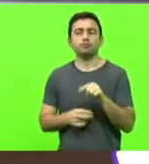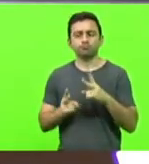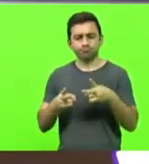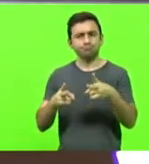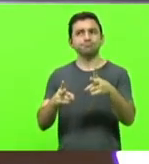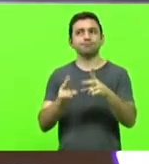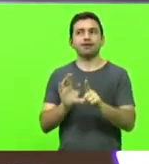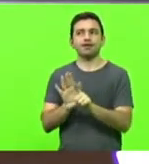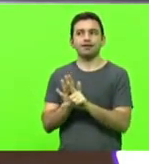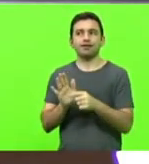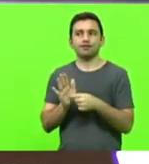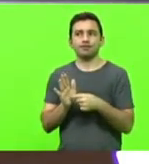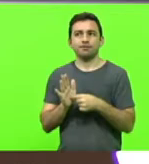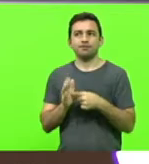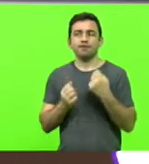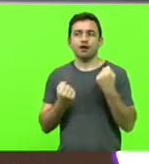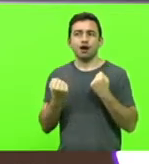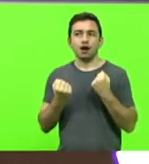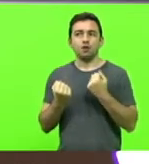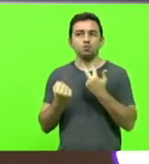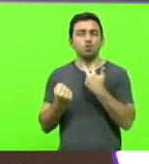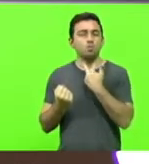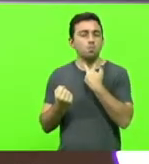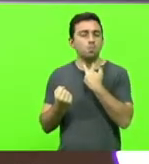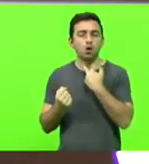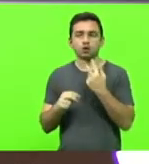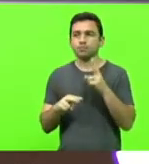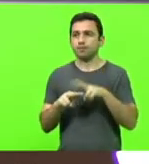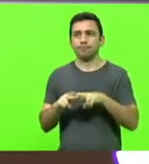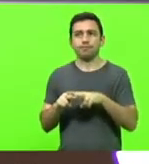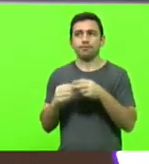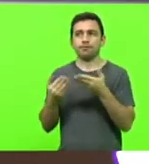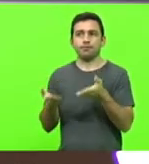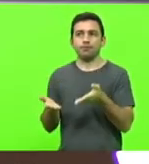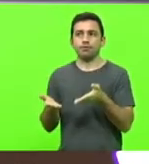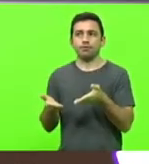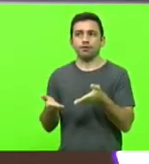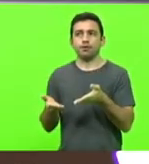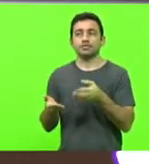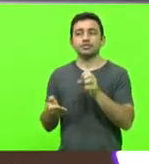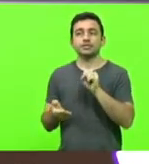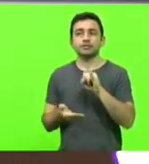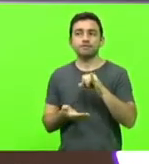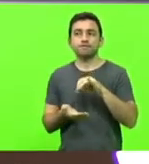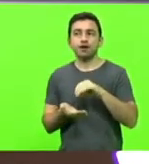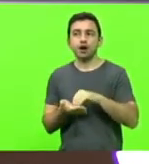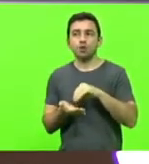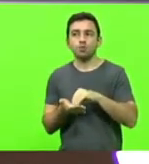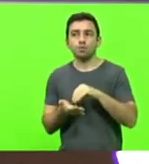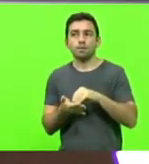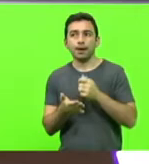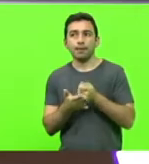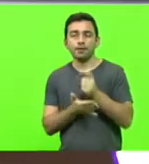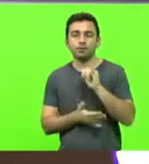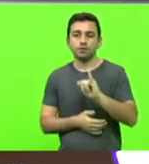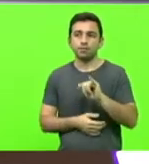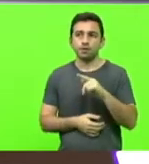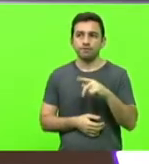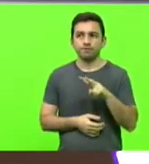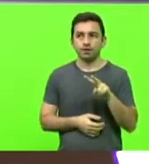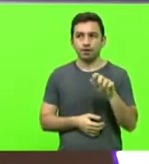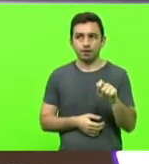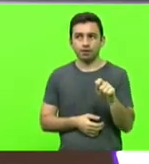O veículo não pode ser apreendido quando está com falta do pagamento do IPVA, que é o